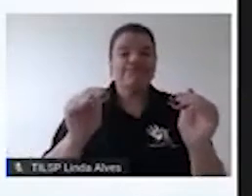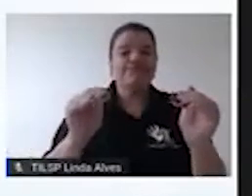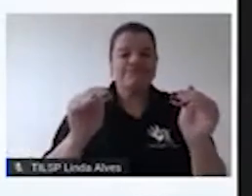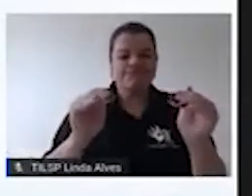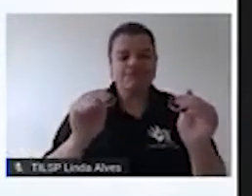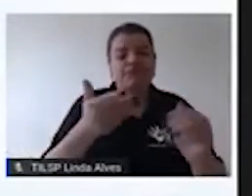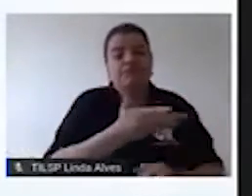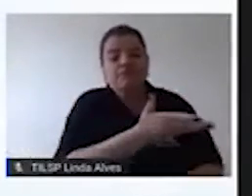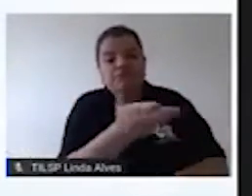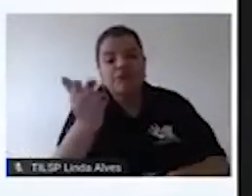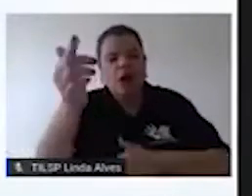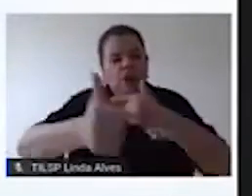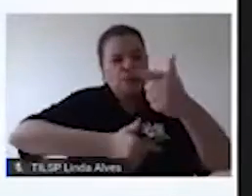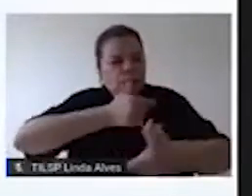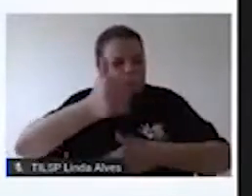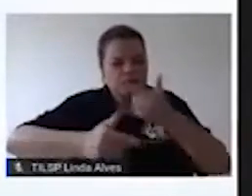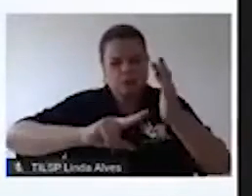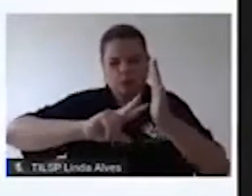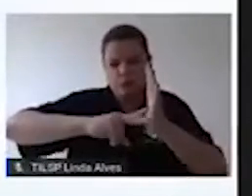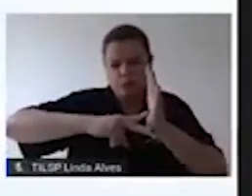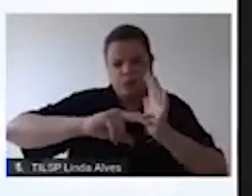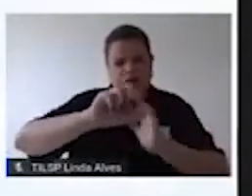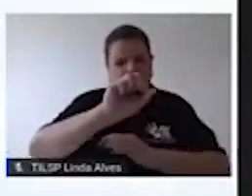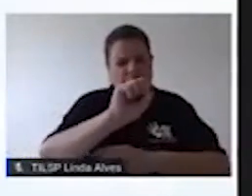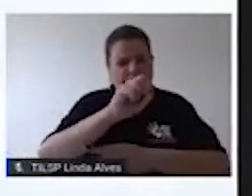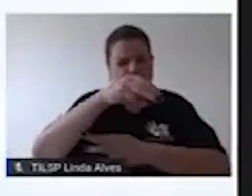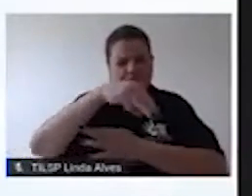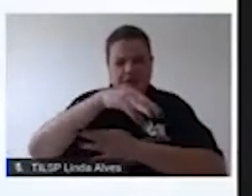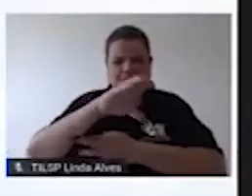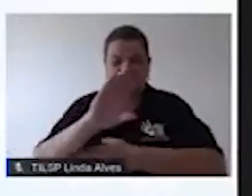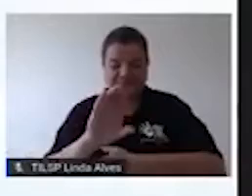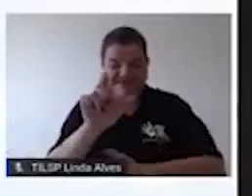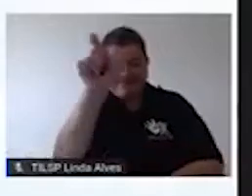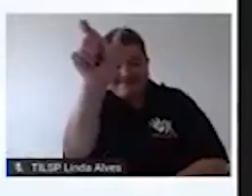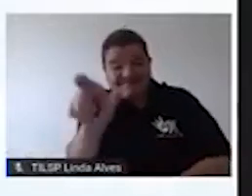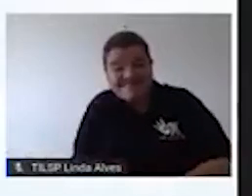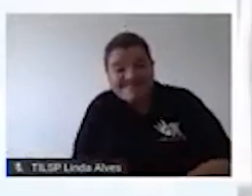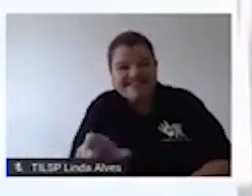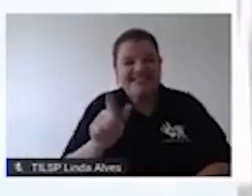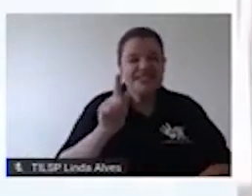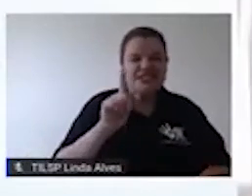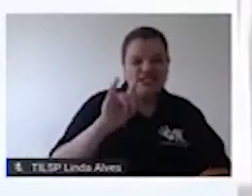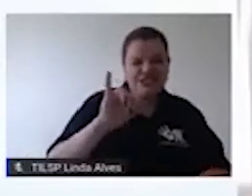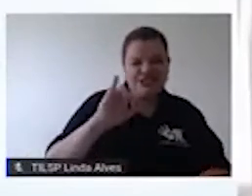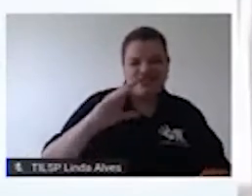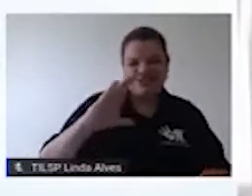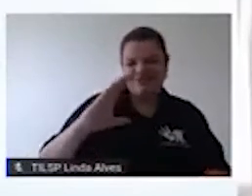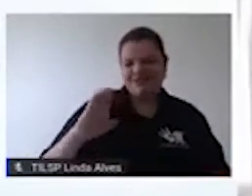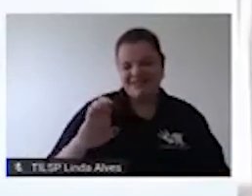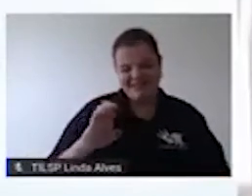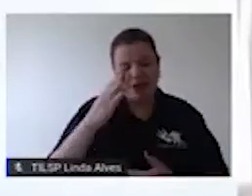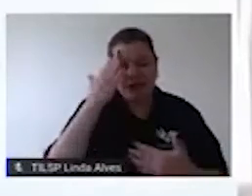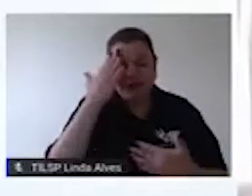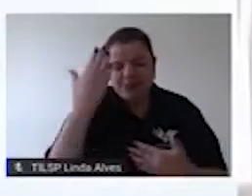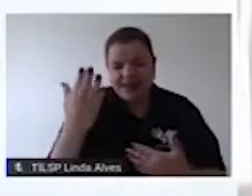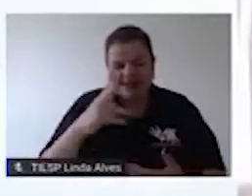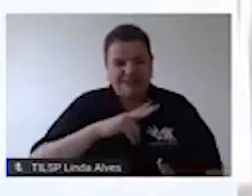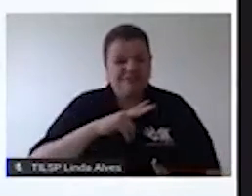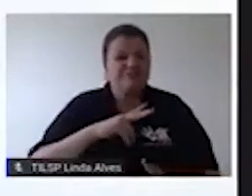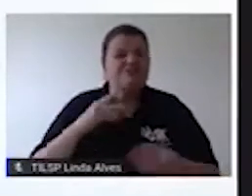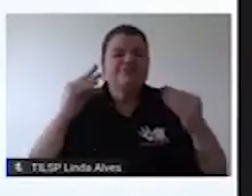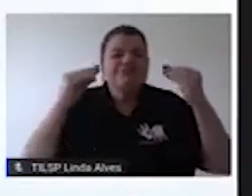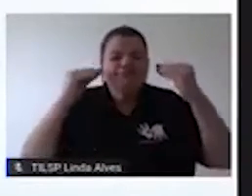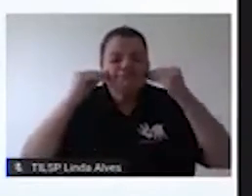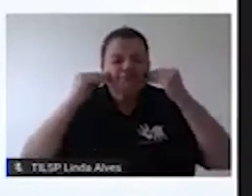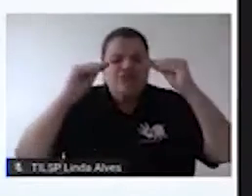ao trabalho de vocês, né, à sua pessoa em Obrigada, particular. Um obrigada. beijo muito grande